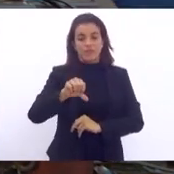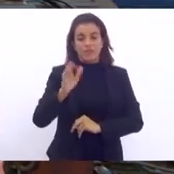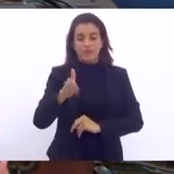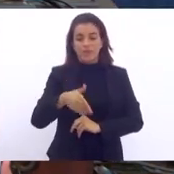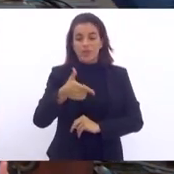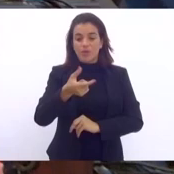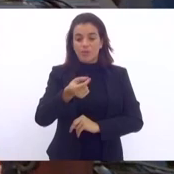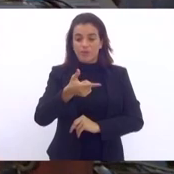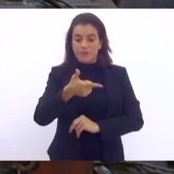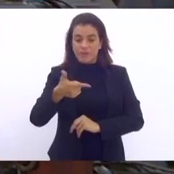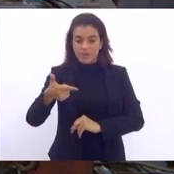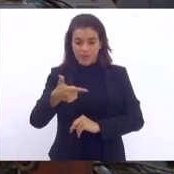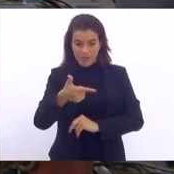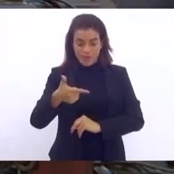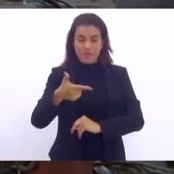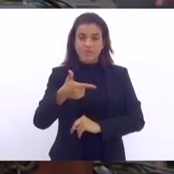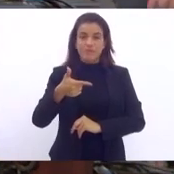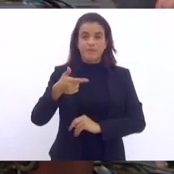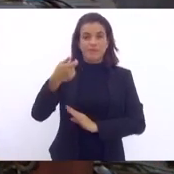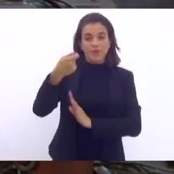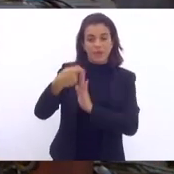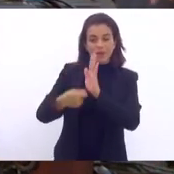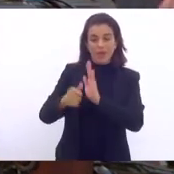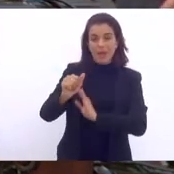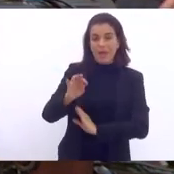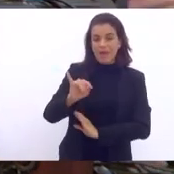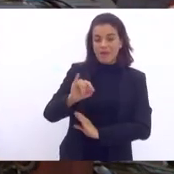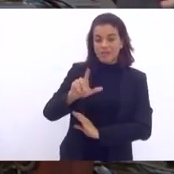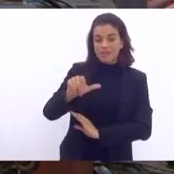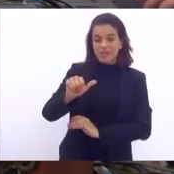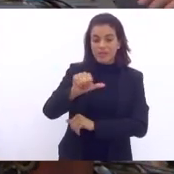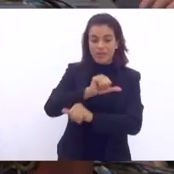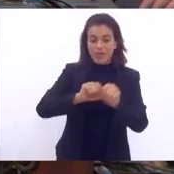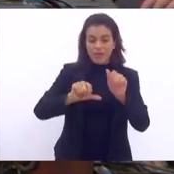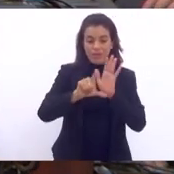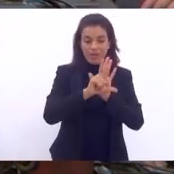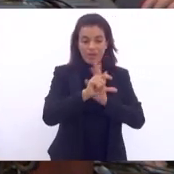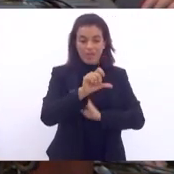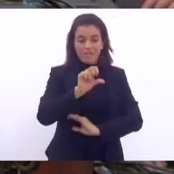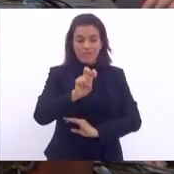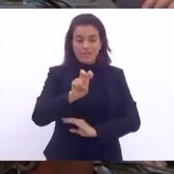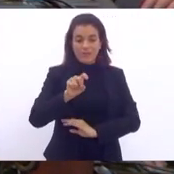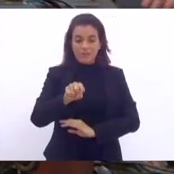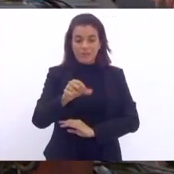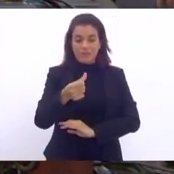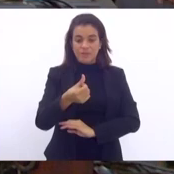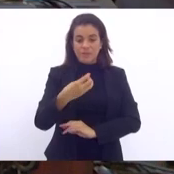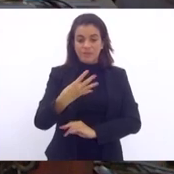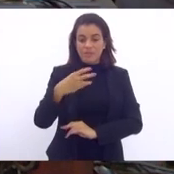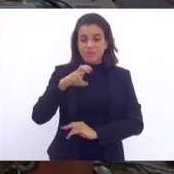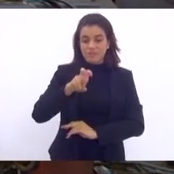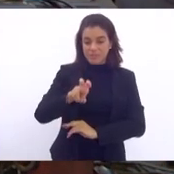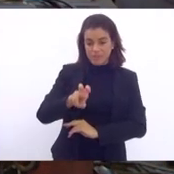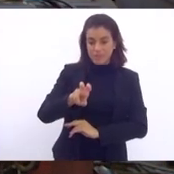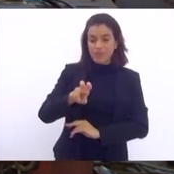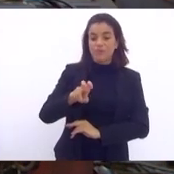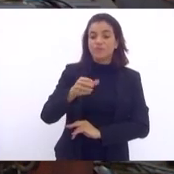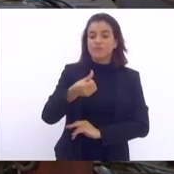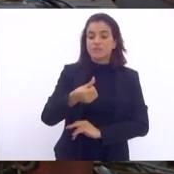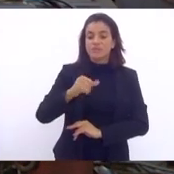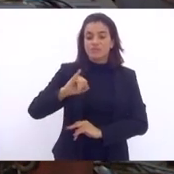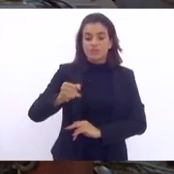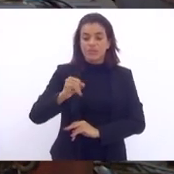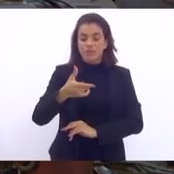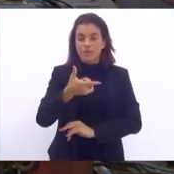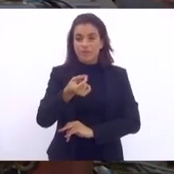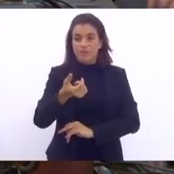autoria do deputado Átila Nunes, que altera a lei número 5.645, de 6 de janeiro de 2010, para instituir no calendário